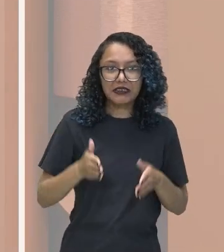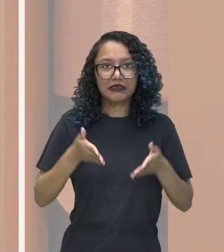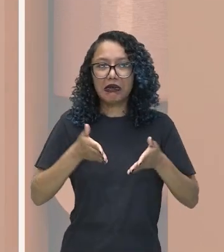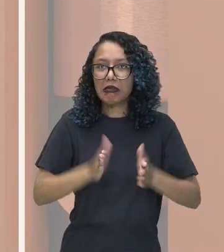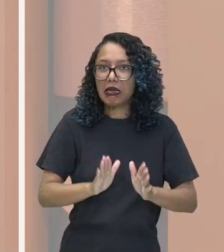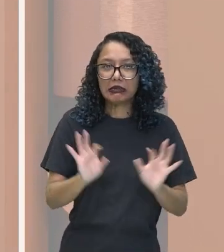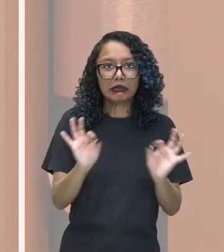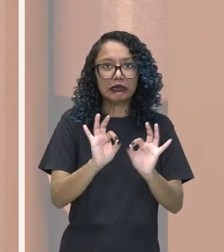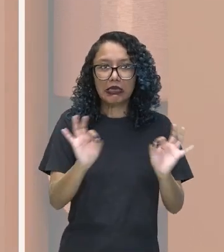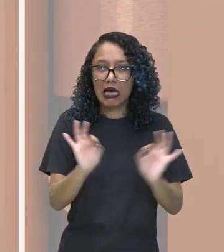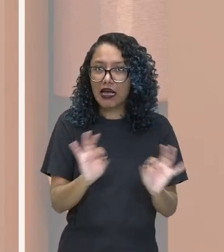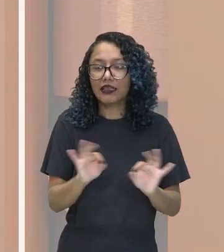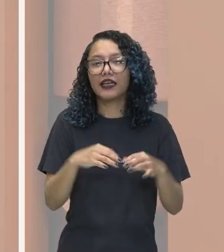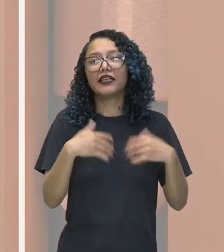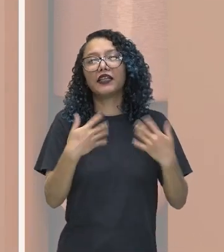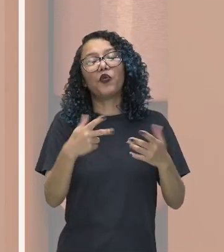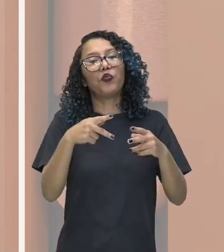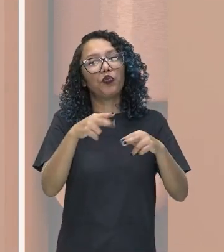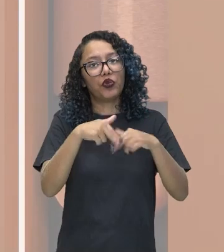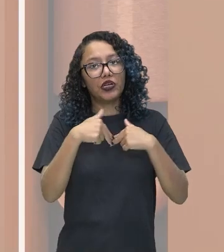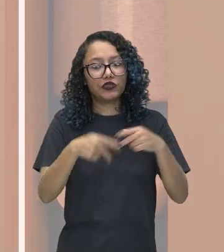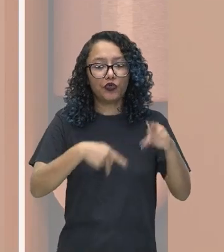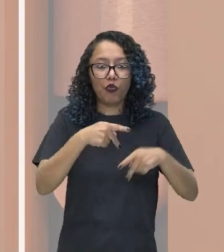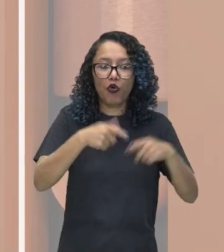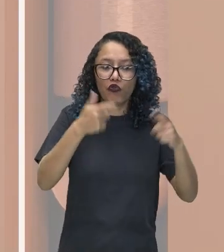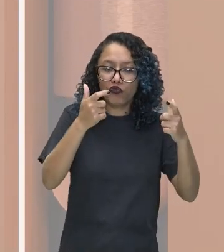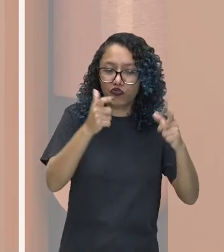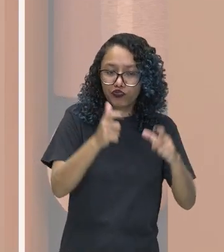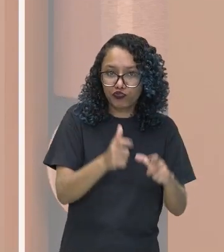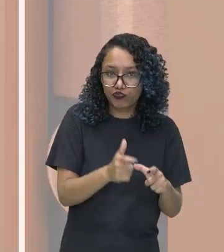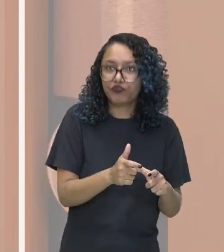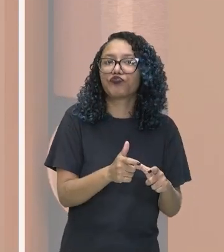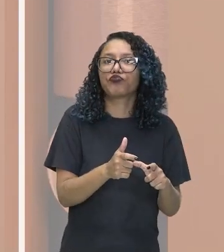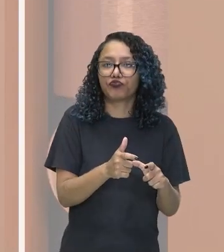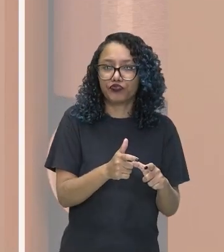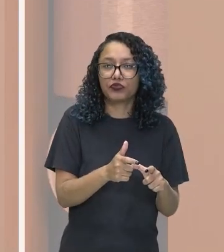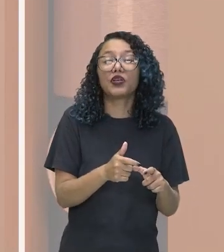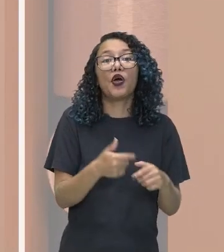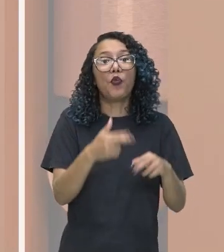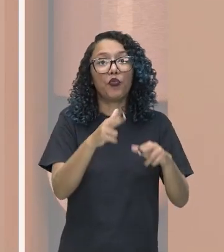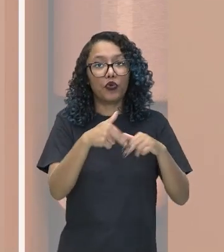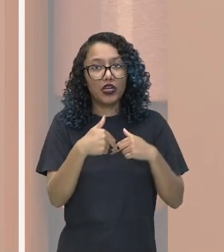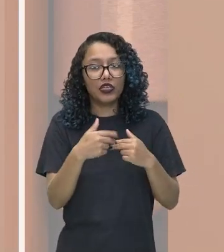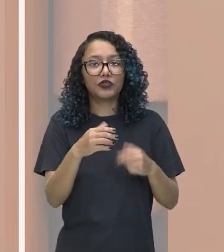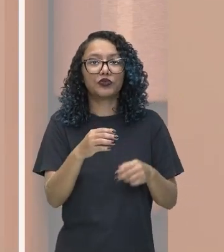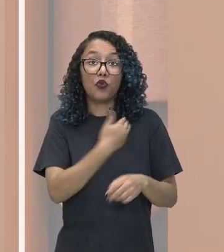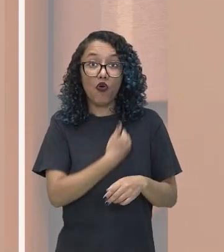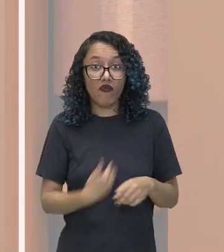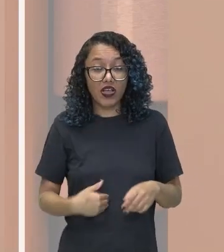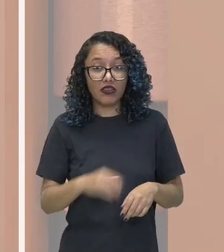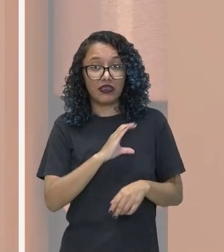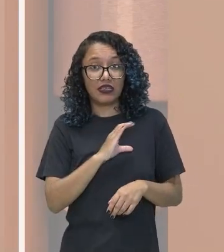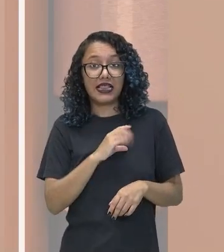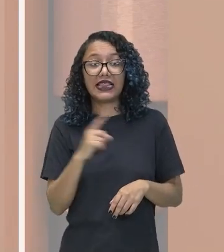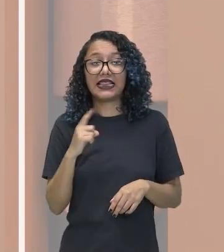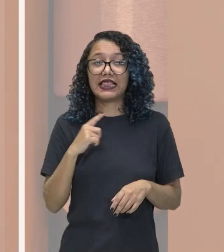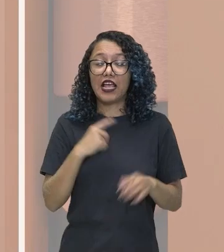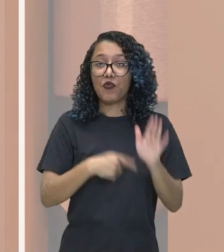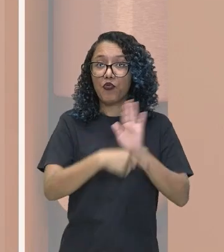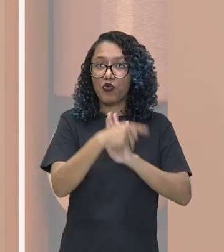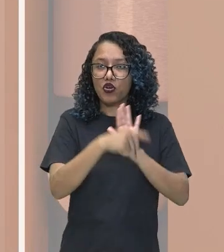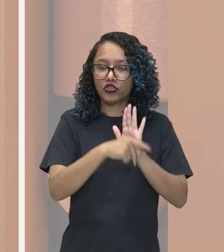essa população. E é por isso que acaba tendo esses incentivos do governo canadense em fazer de que haja uma